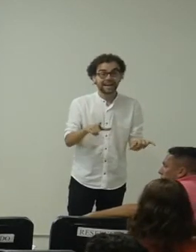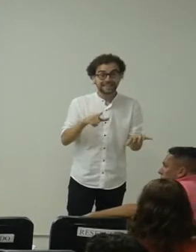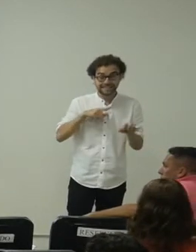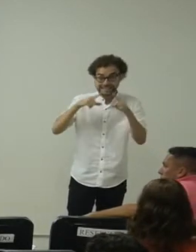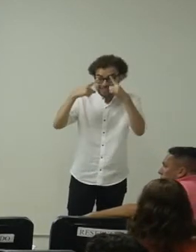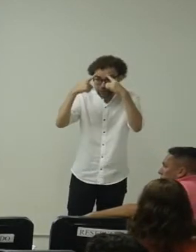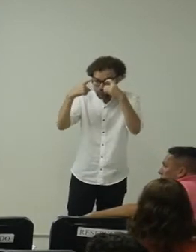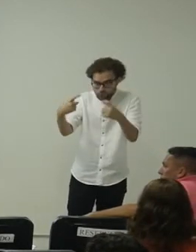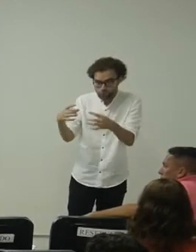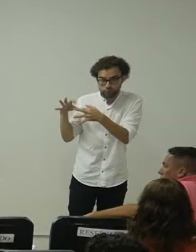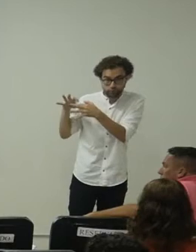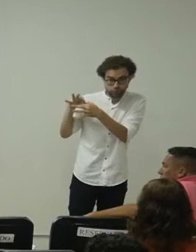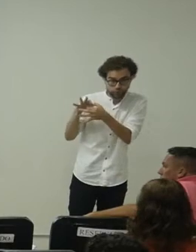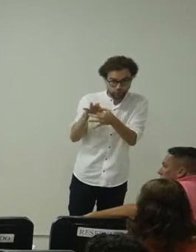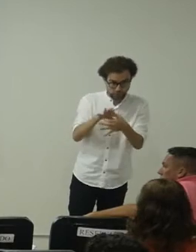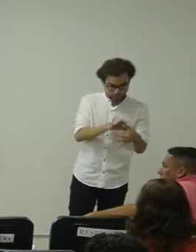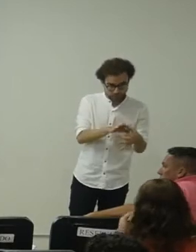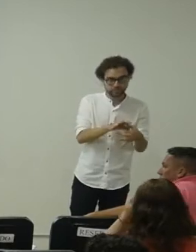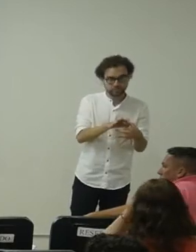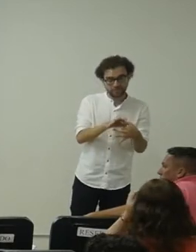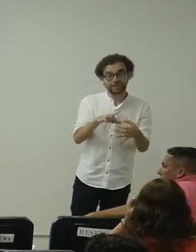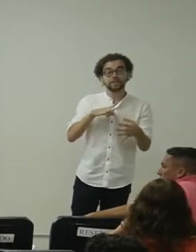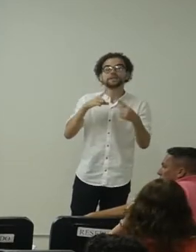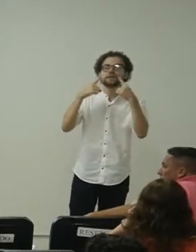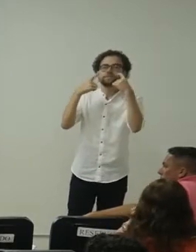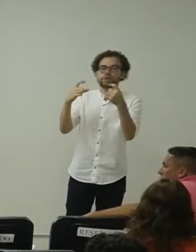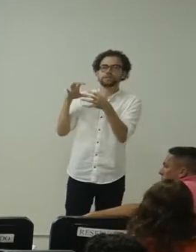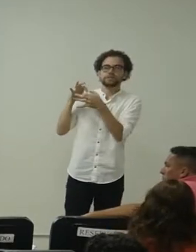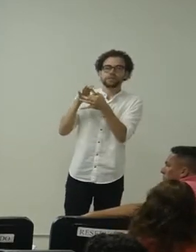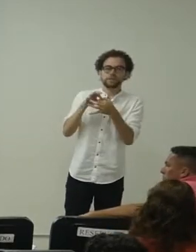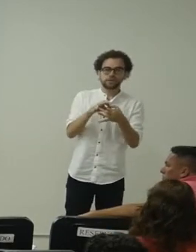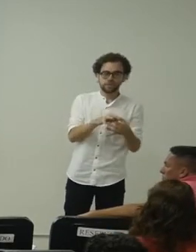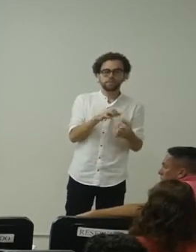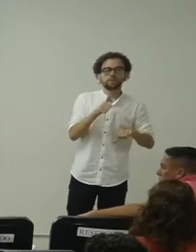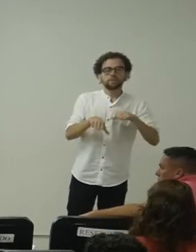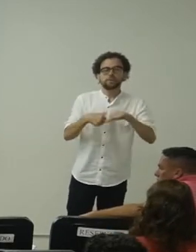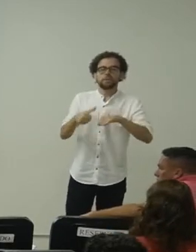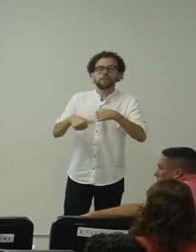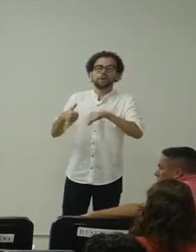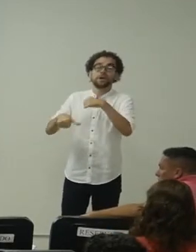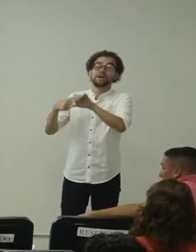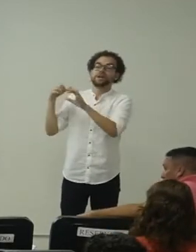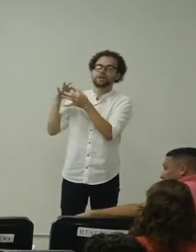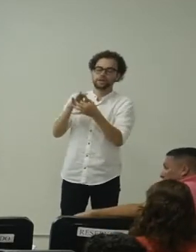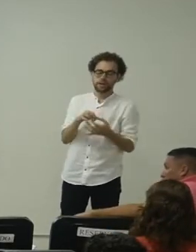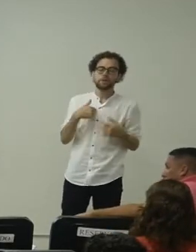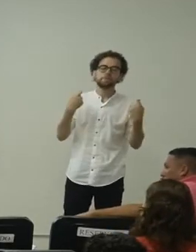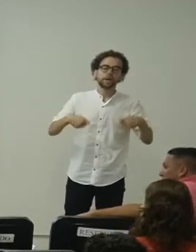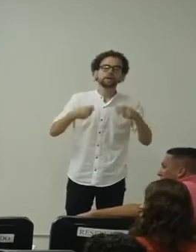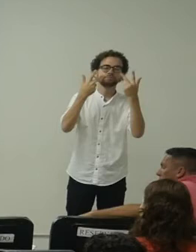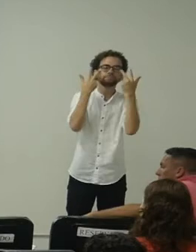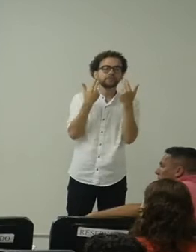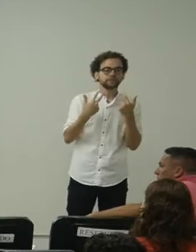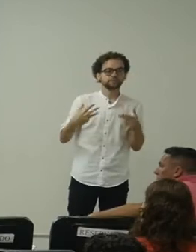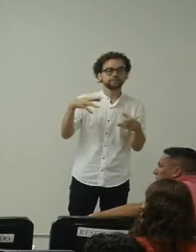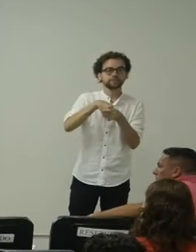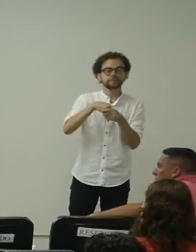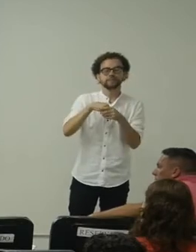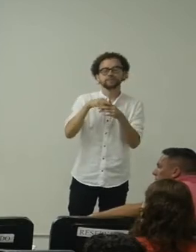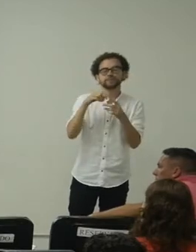de violência, o contexto de violência para manutenção desse contexto, eu preciso naturalizar a